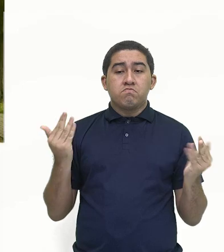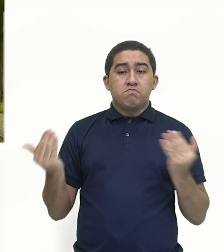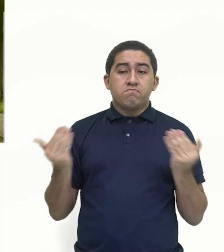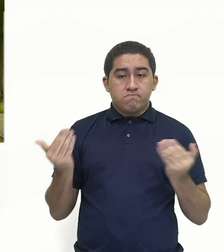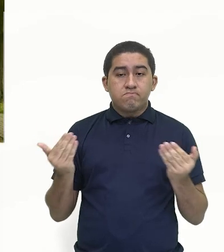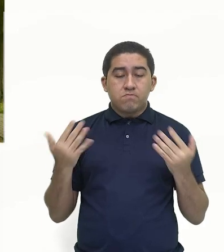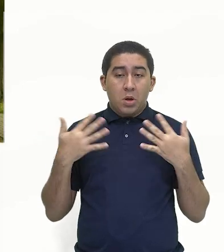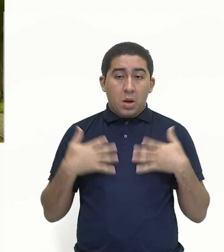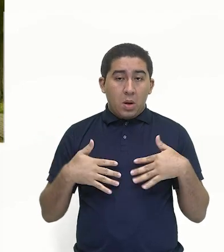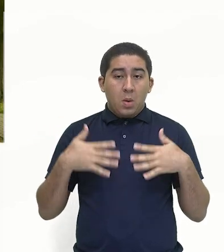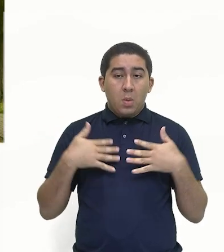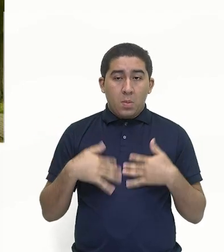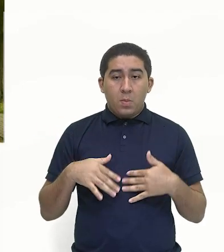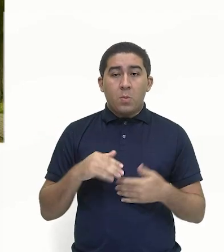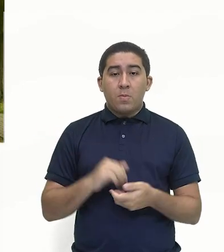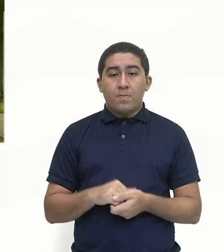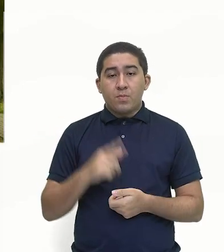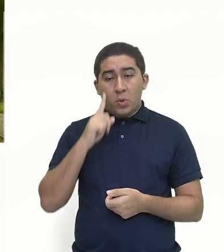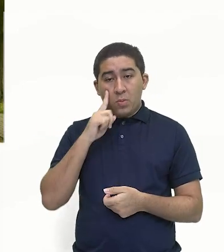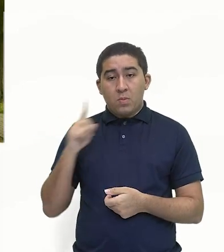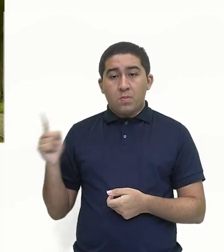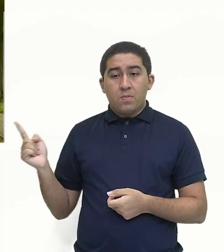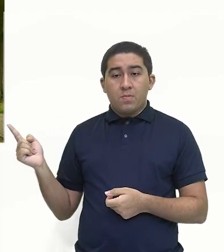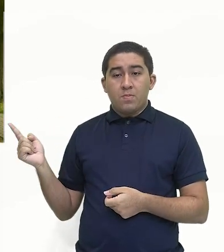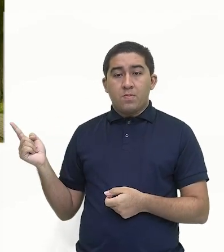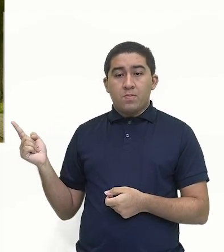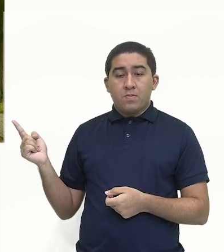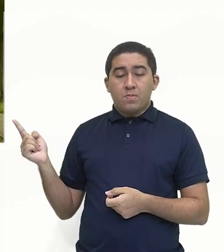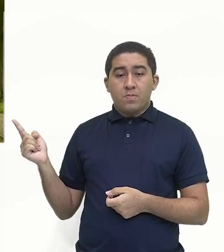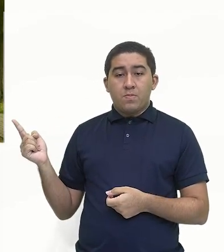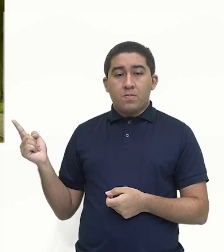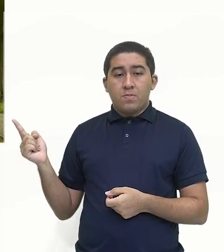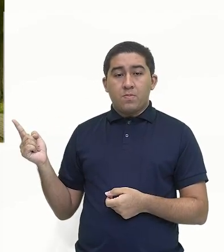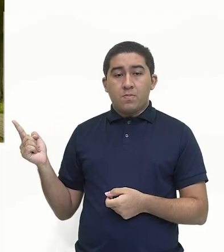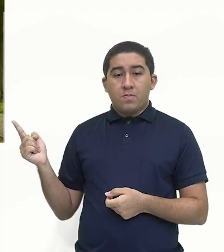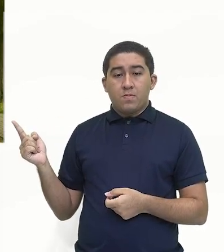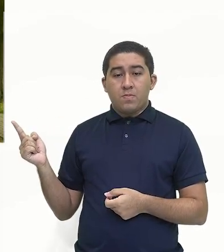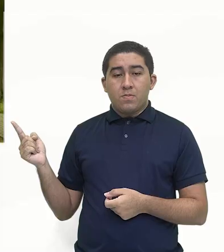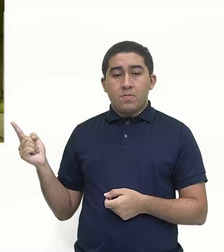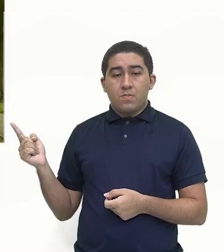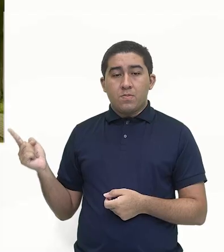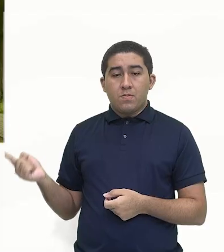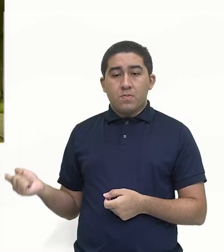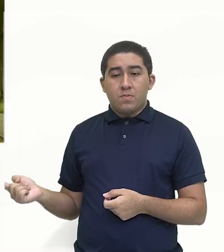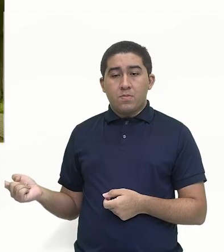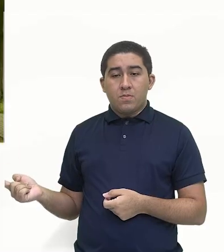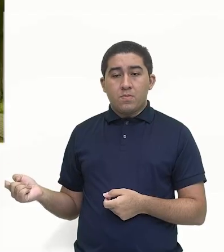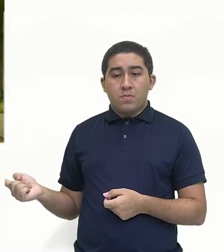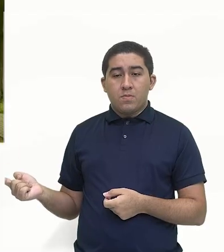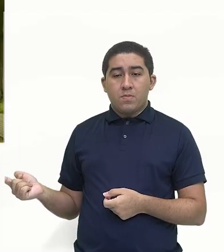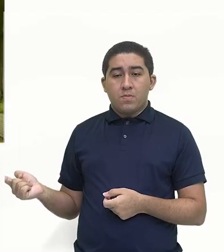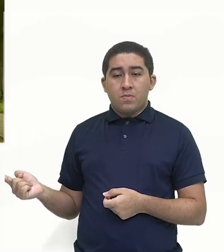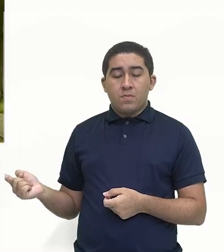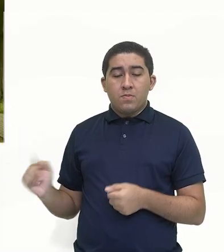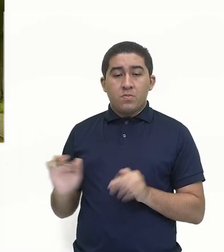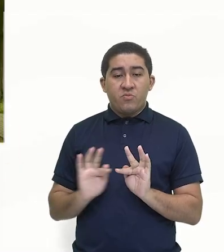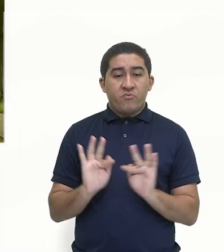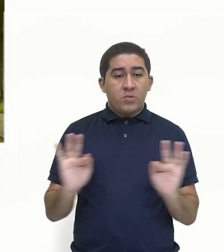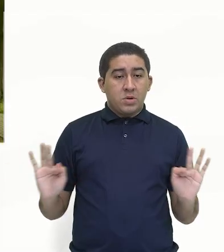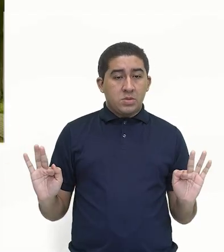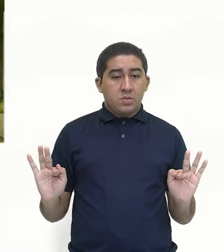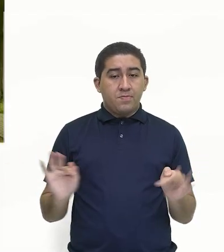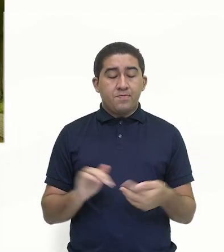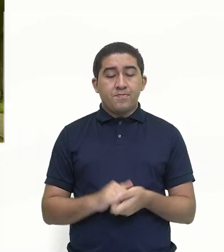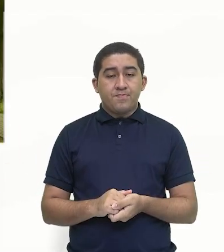bem calmo. Olha aí o canteiro, né, sendo organizado. Olha, o canteiro de obras, né, esse local de construção,